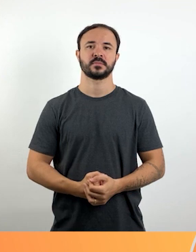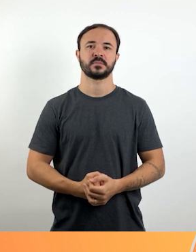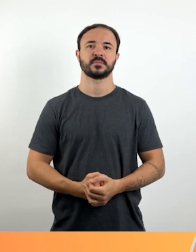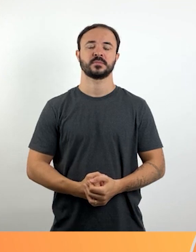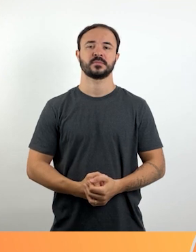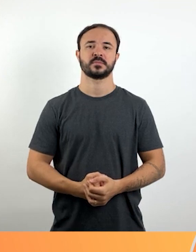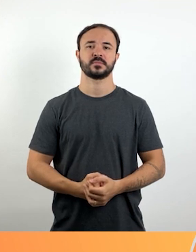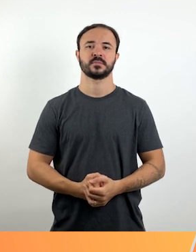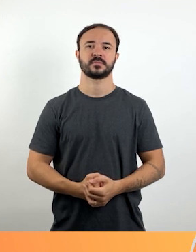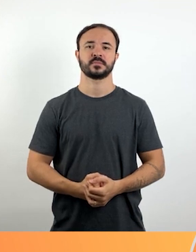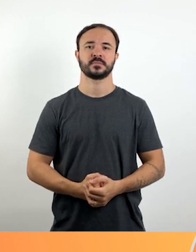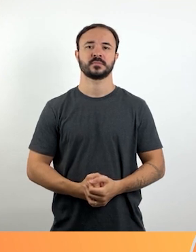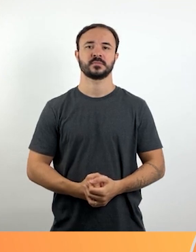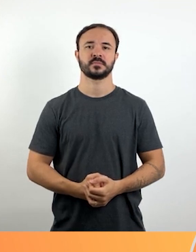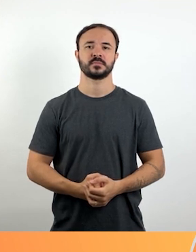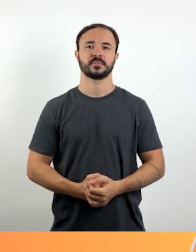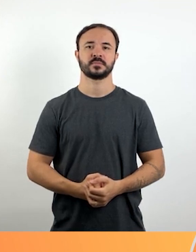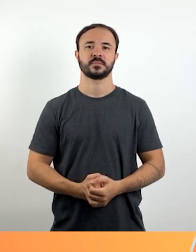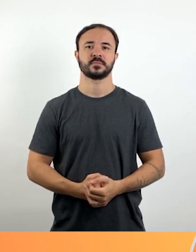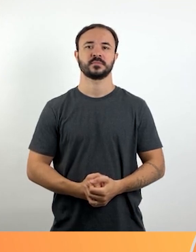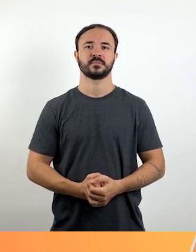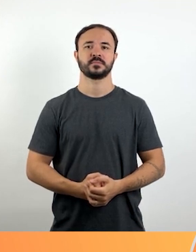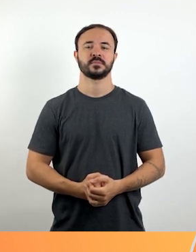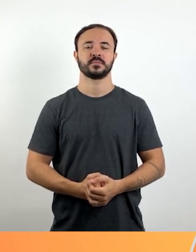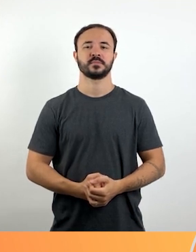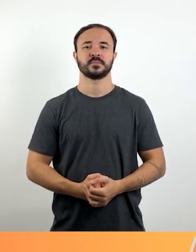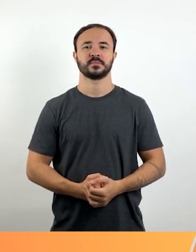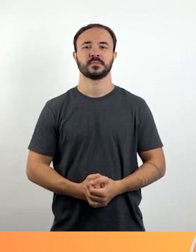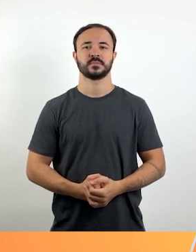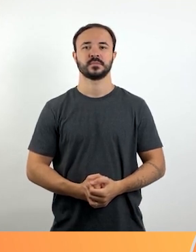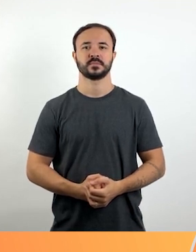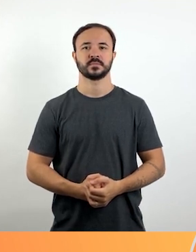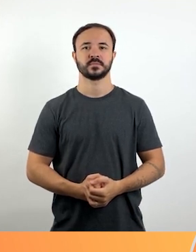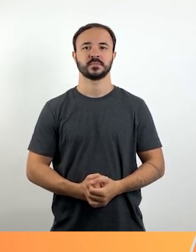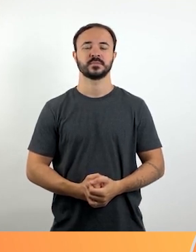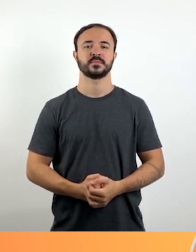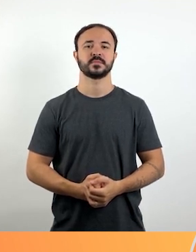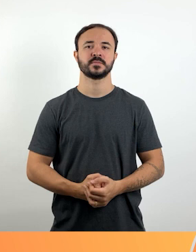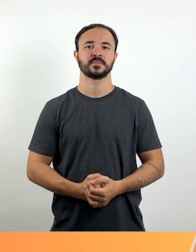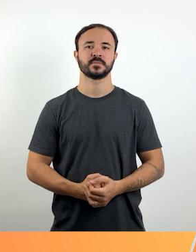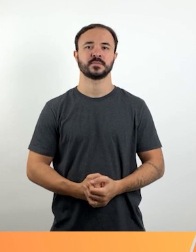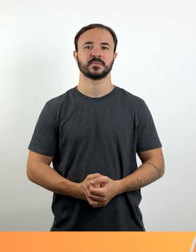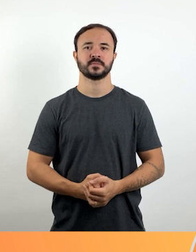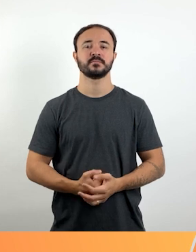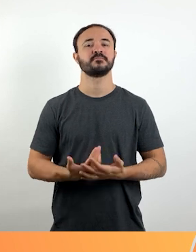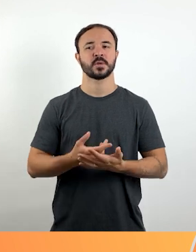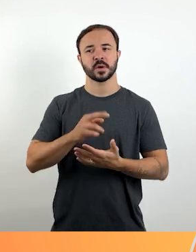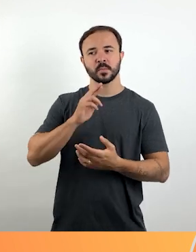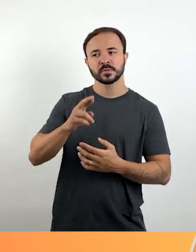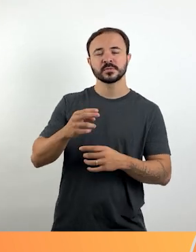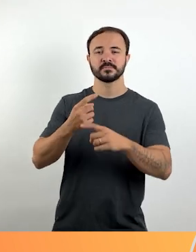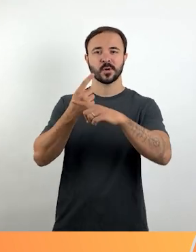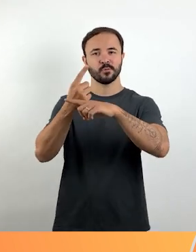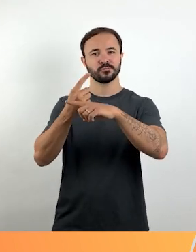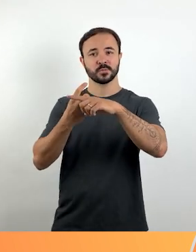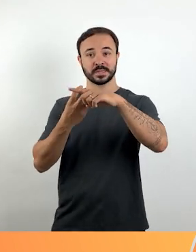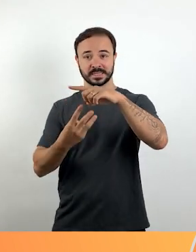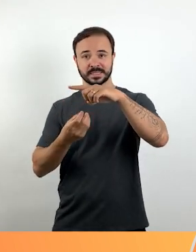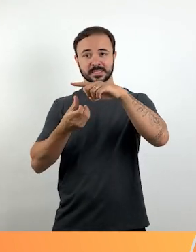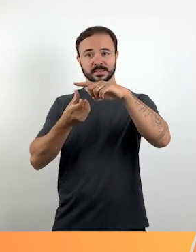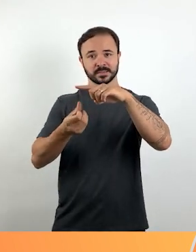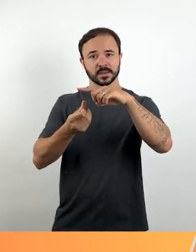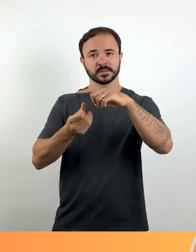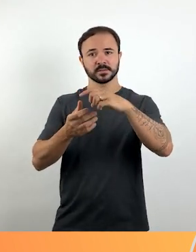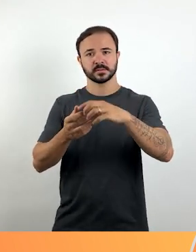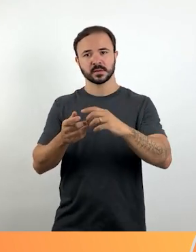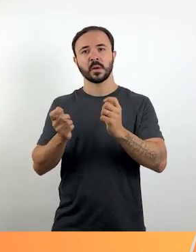1, 6 ao quadrado é 36. Vai ser igual a 1 sobre 36. Então, vamos substituir mais